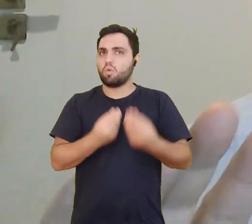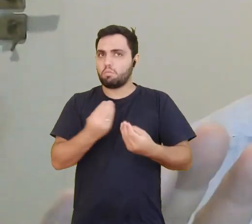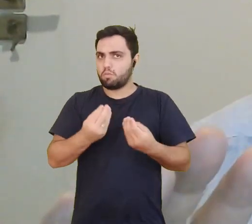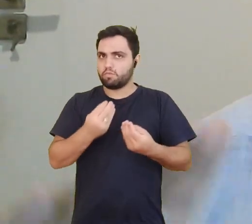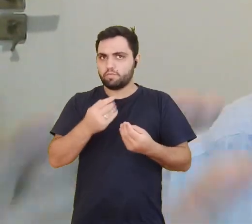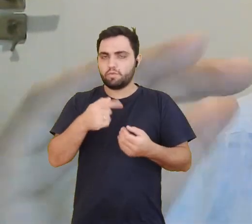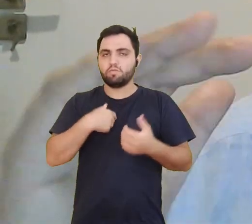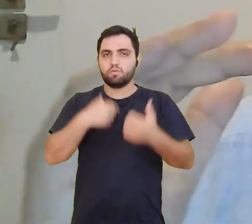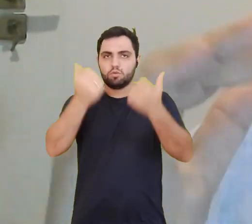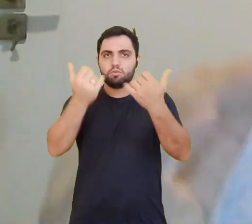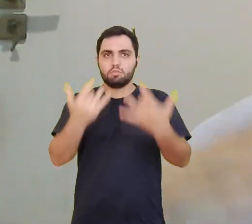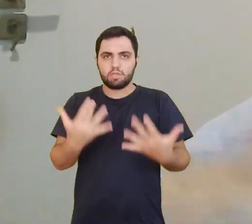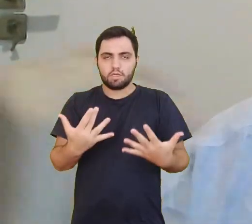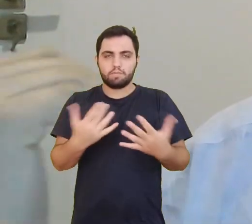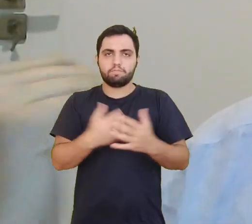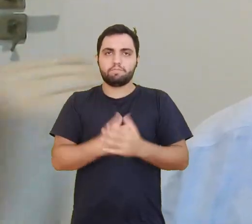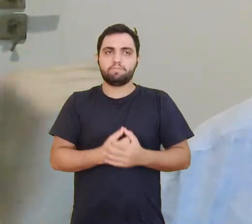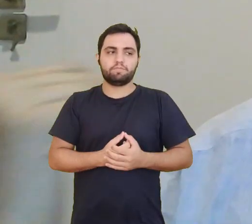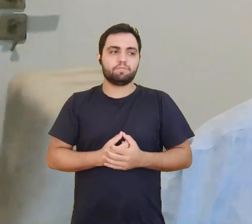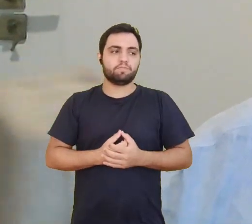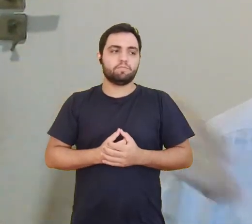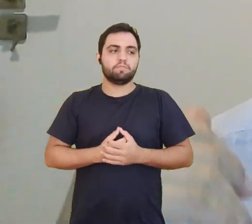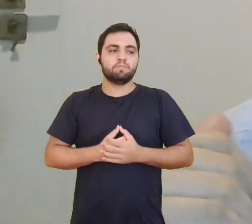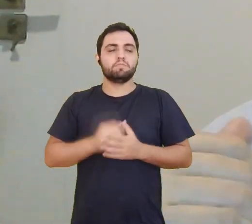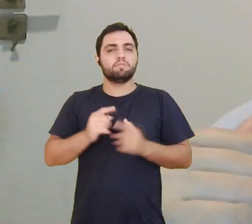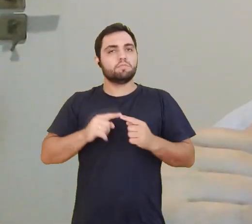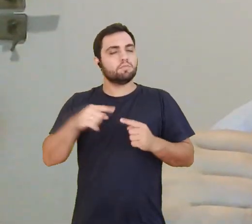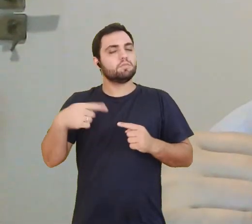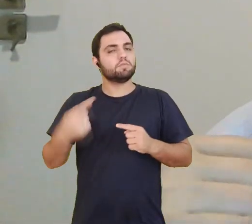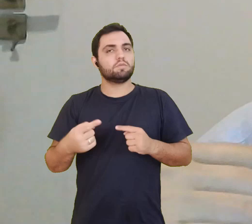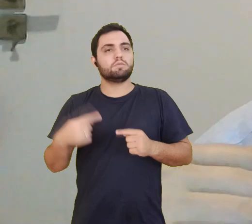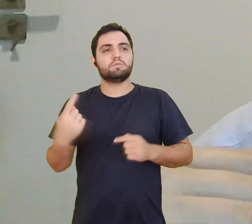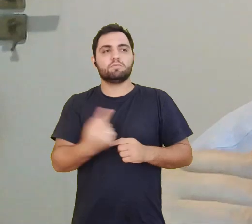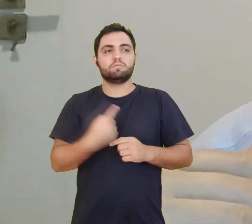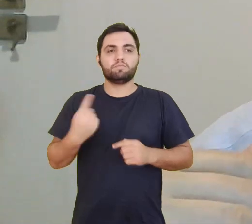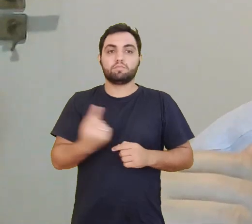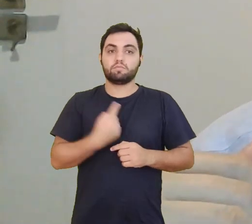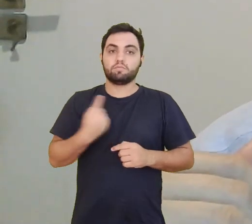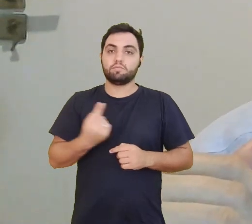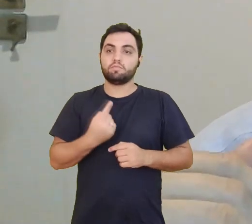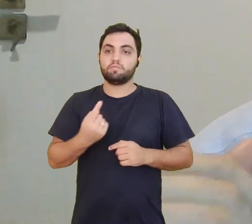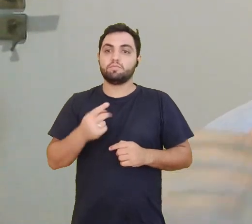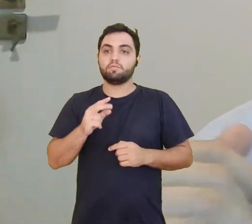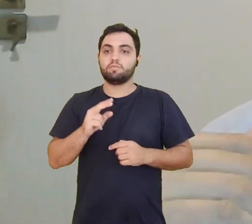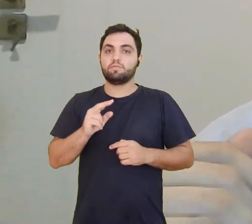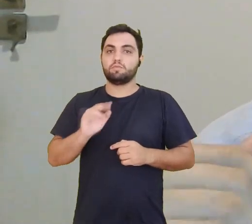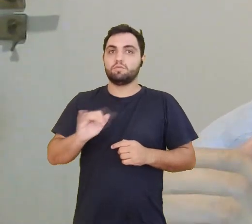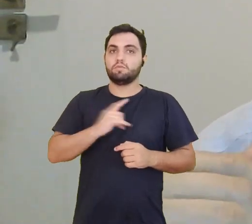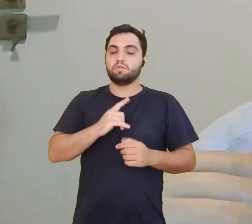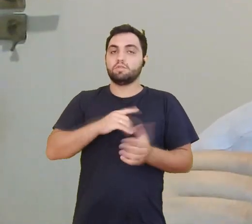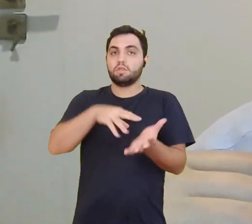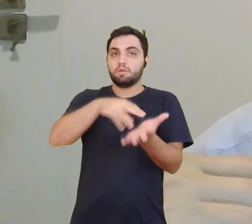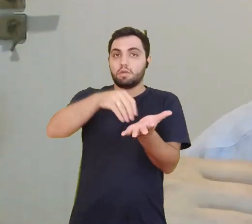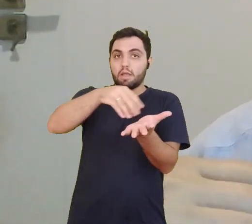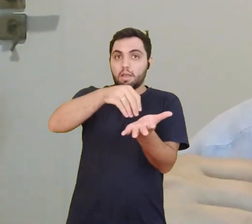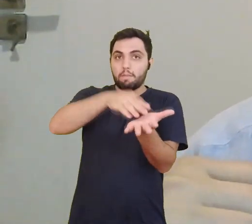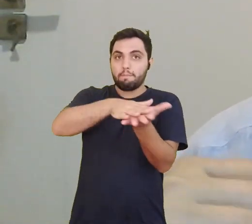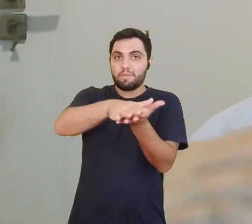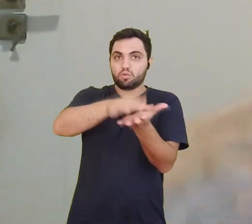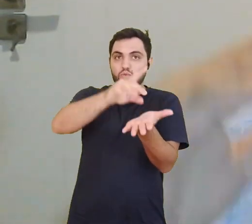tentar aqui mostrar de forma mnemônica, mas depois a gente vai levar para uma impressora real,